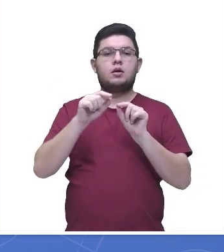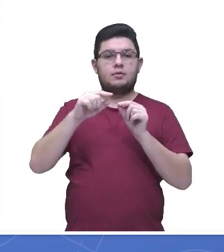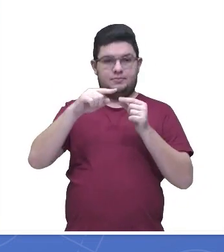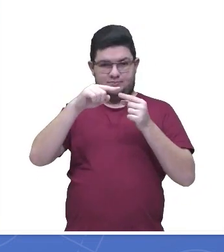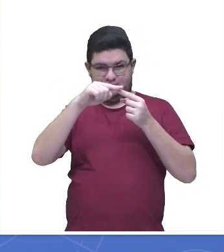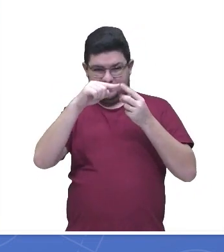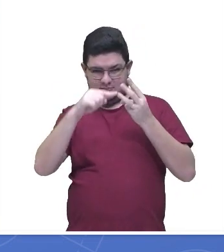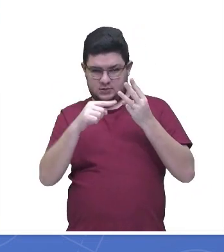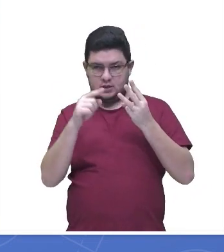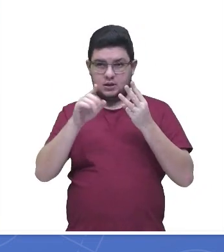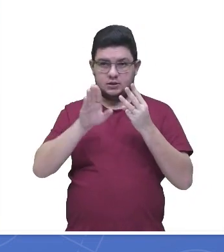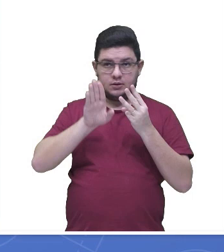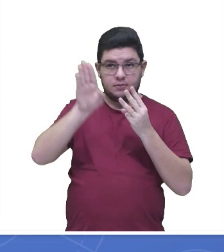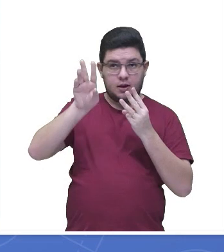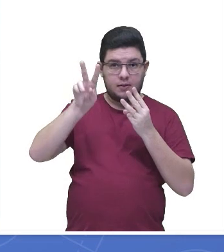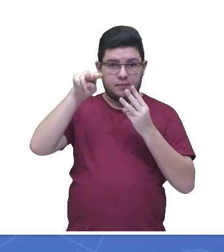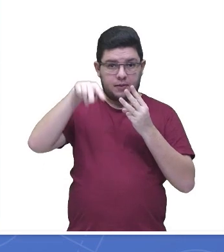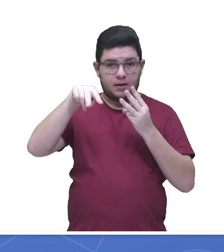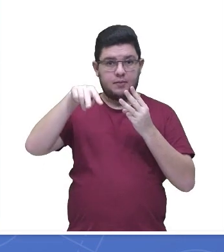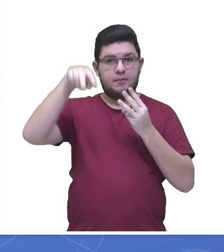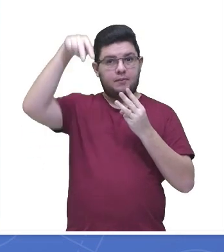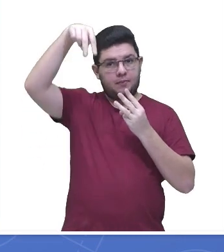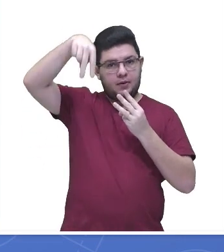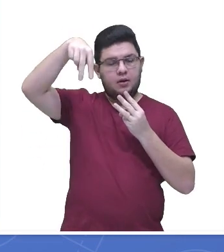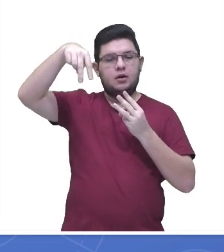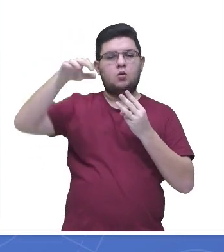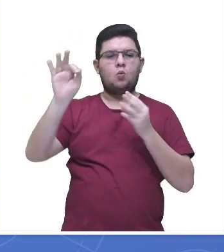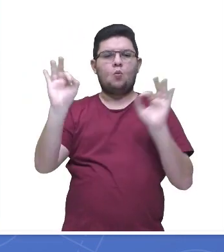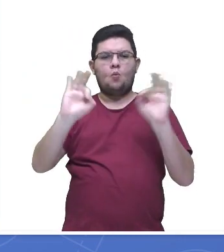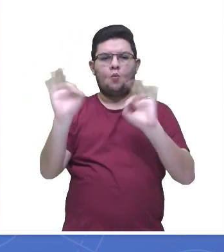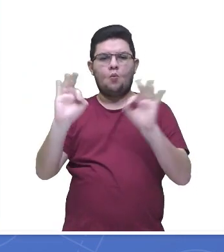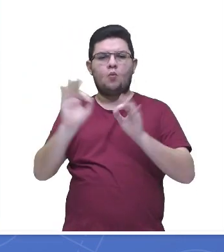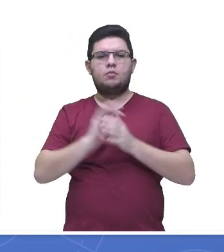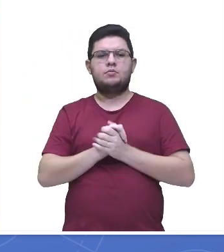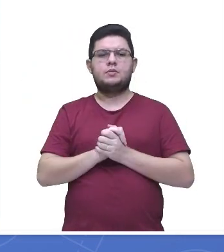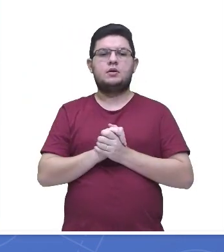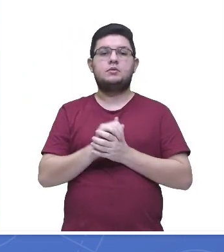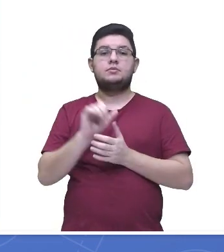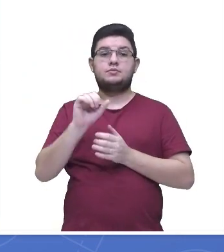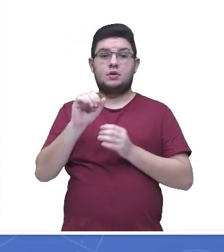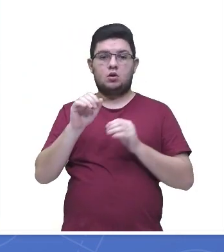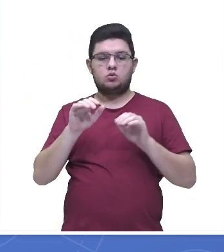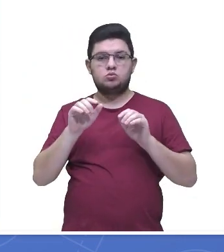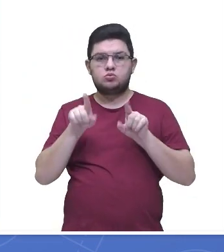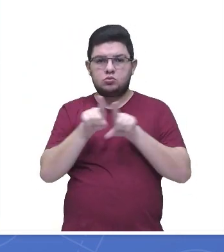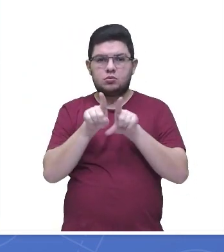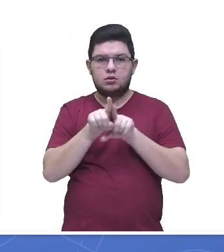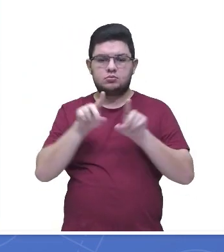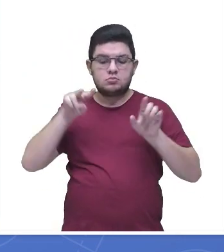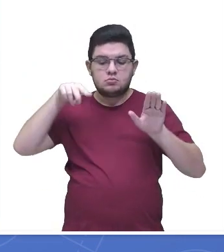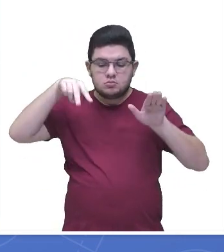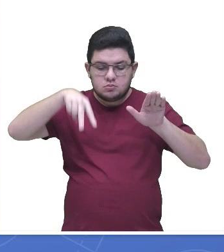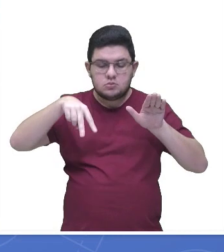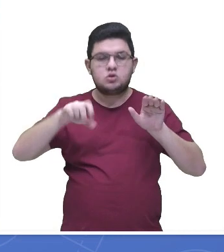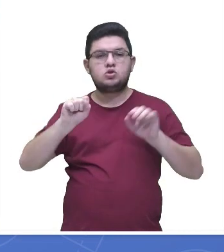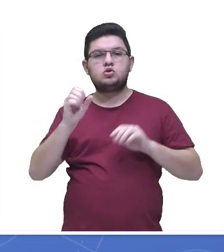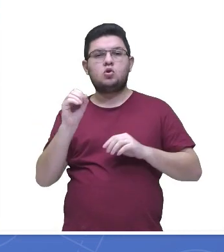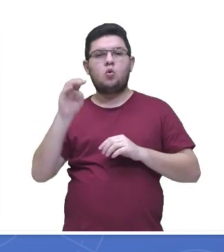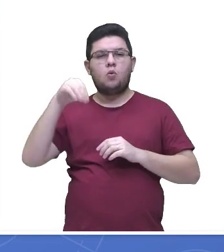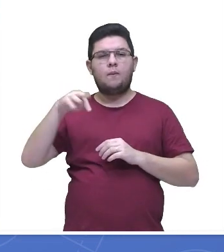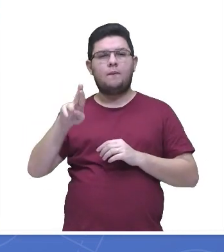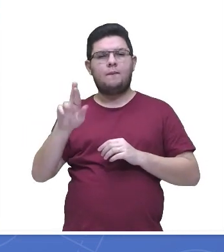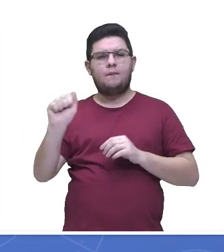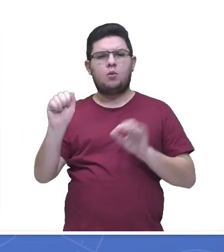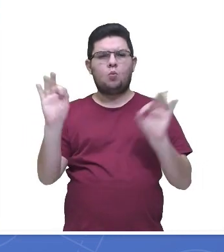utilização de cores convencionais, ausência de indicação do relevo, ângulos restritos de visão, de frente,